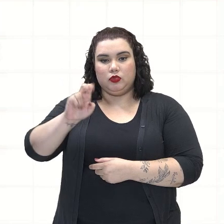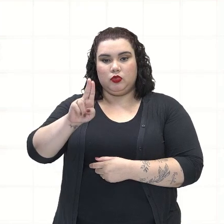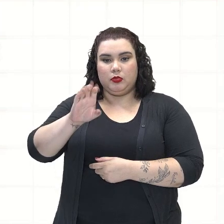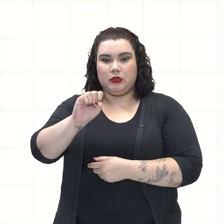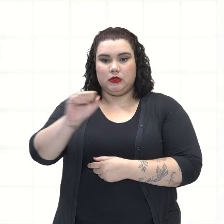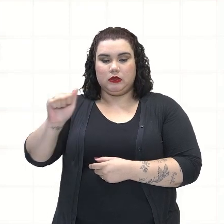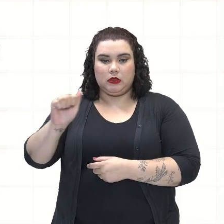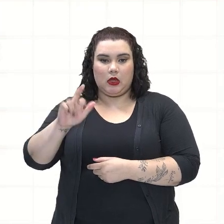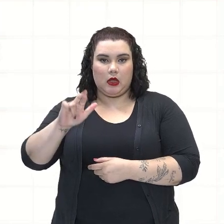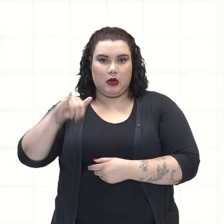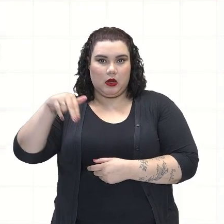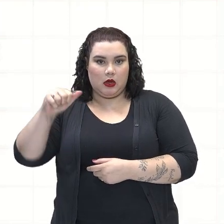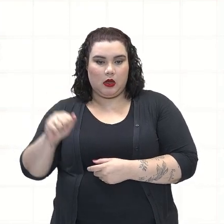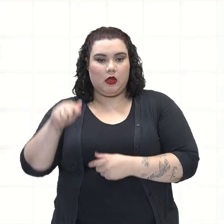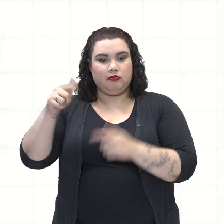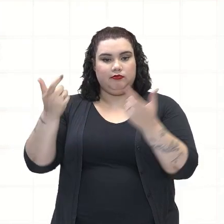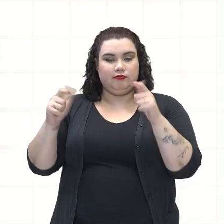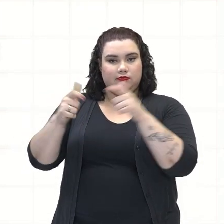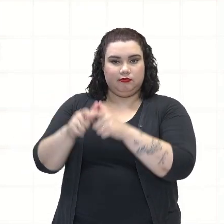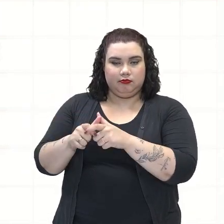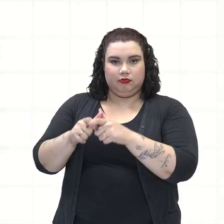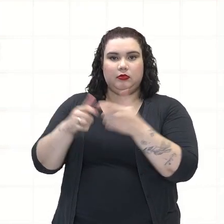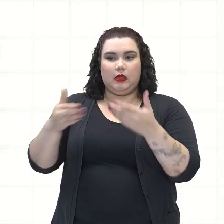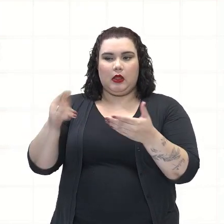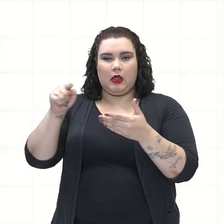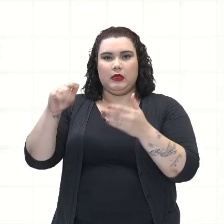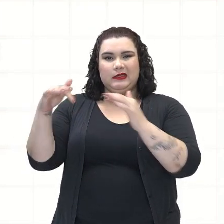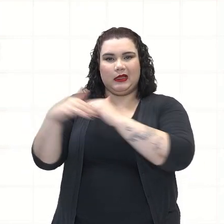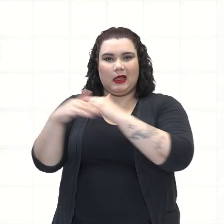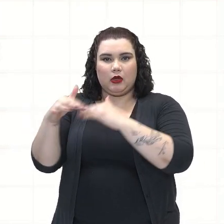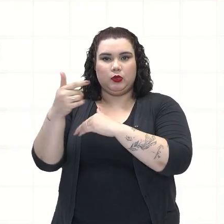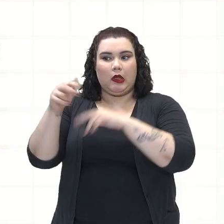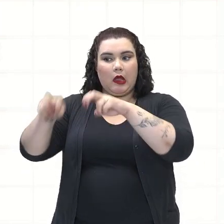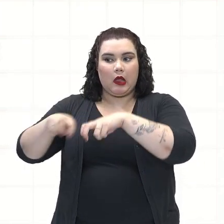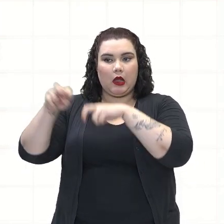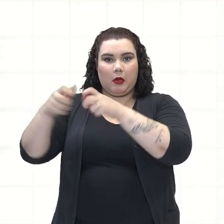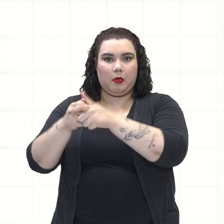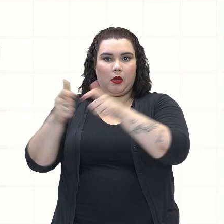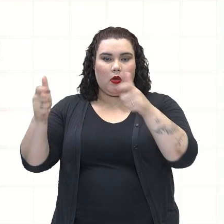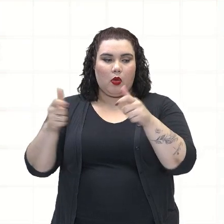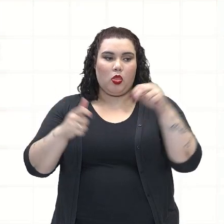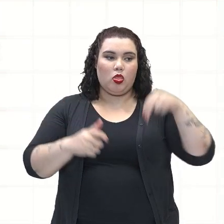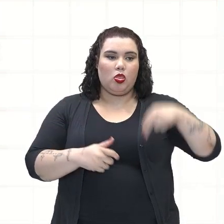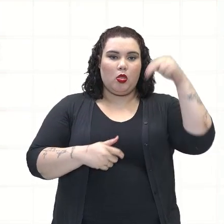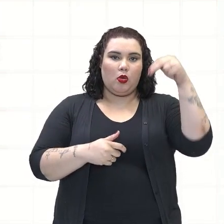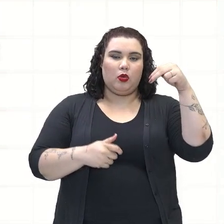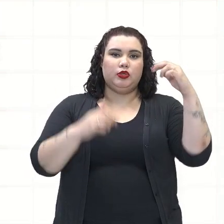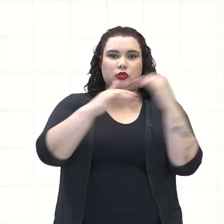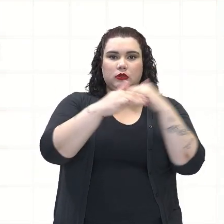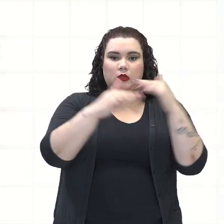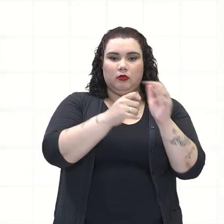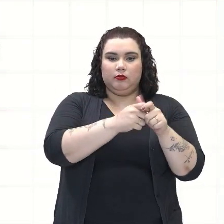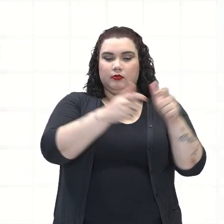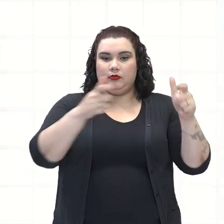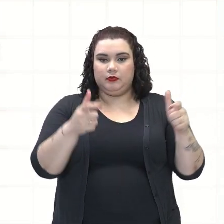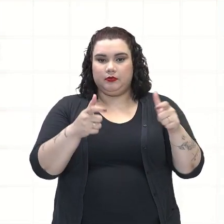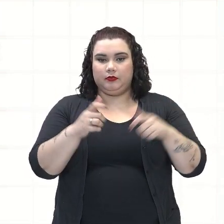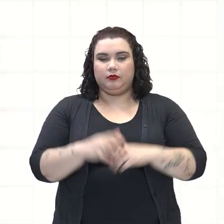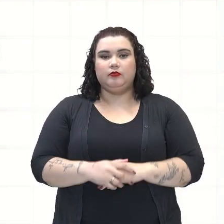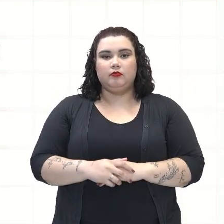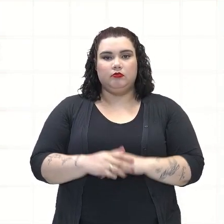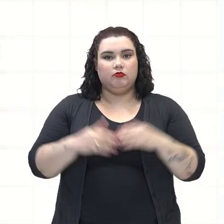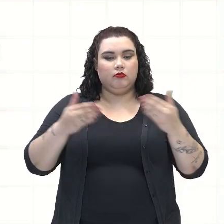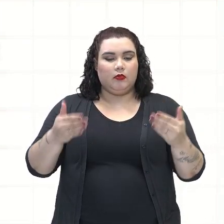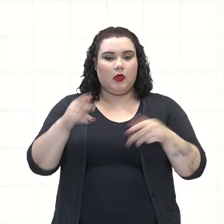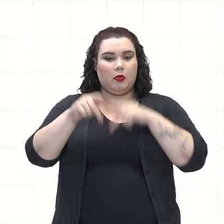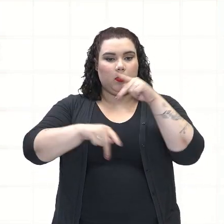que a África do Norte, mas isso o professor já falou para vocês, né? E a população urbana na África subsaariana é marcada